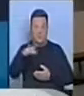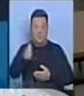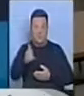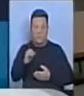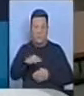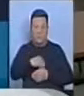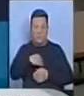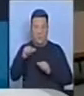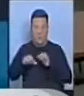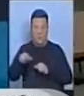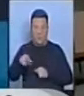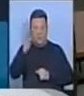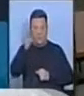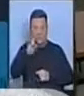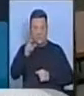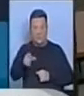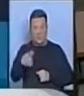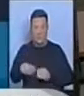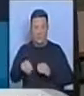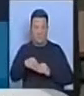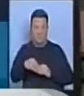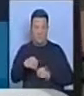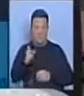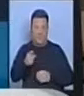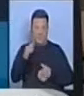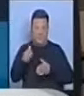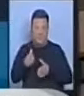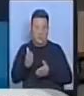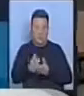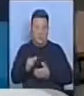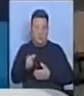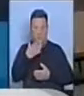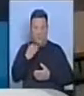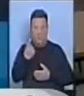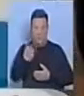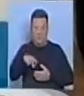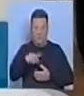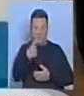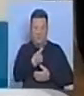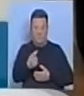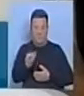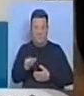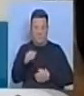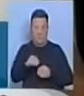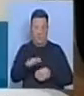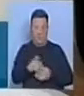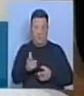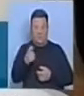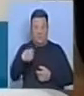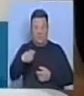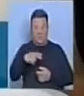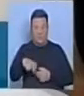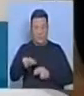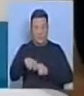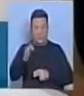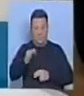laboratoriais, e portanto a professora Susana Paixão vem acrescentar na estratégia da escola. Certamente que há um mérito individual nestas eleições. A presidência portuguesa